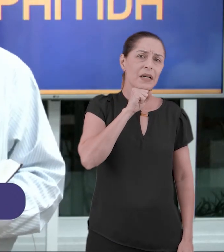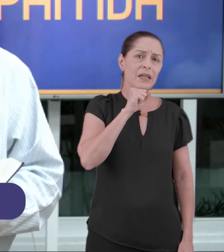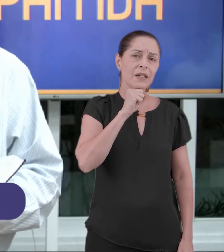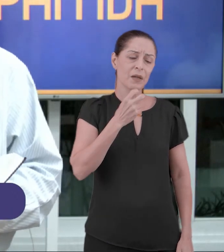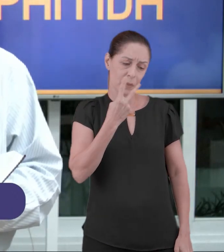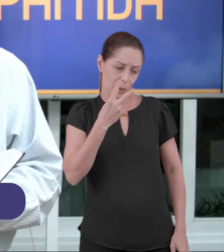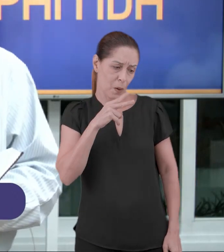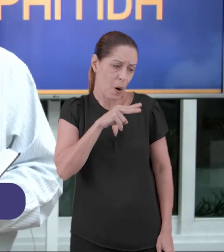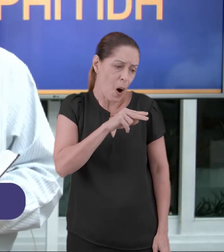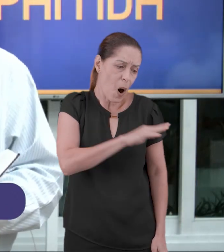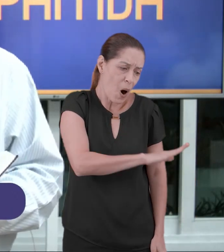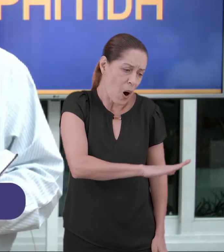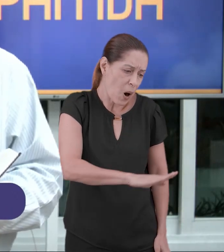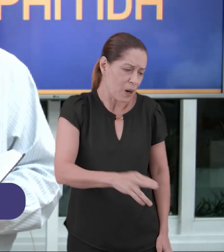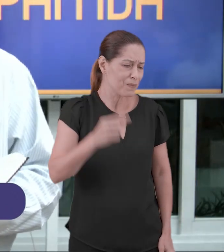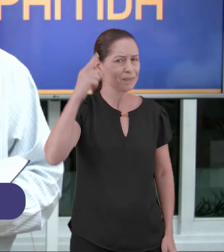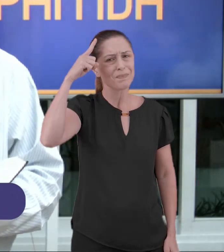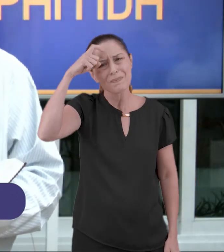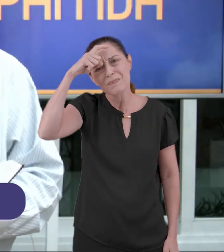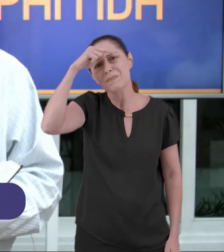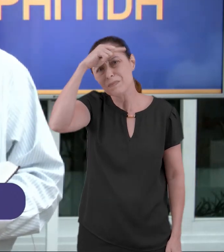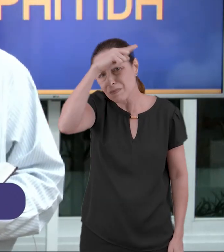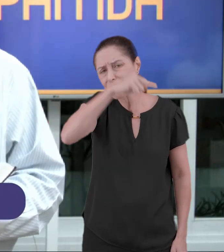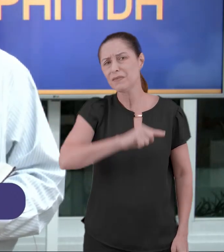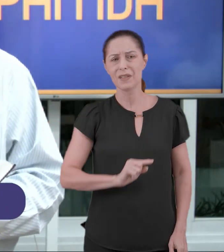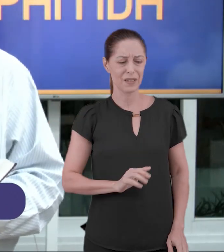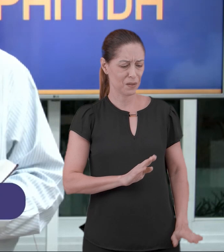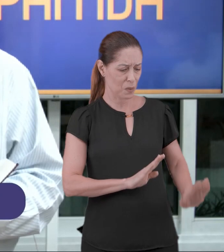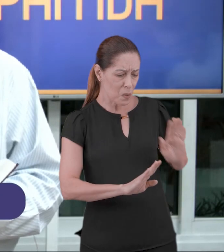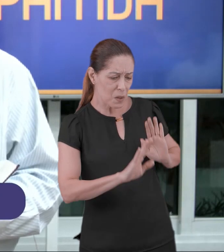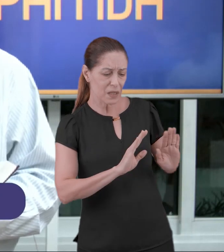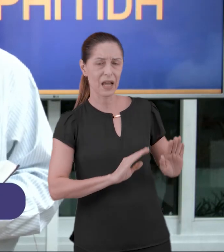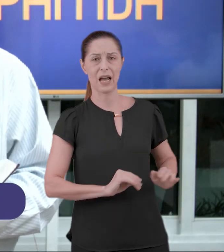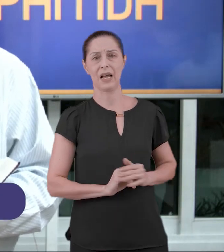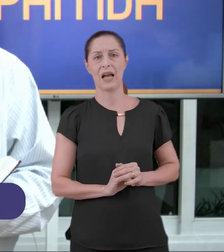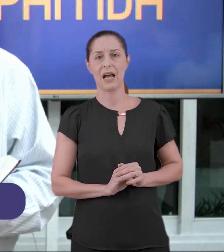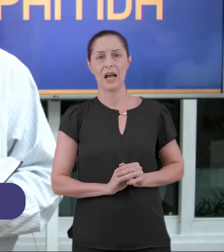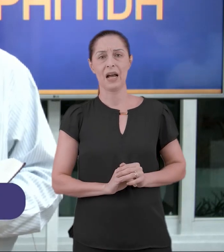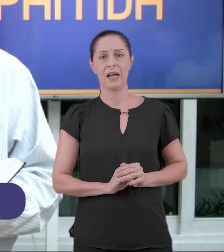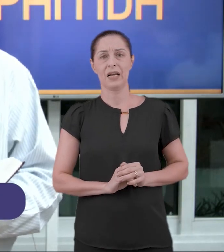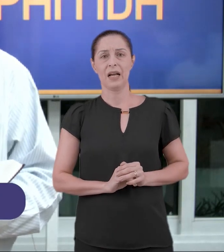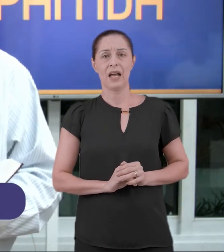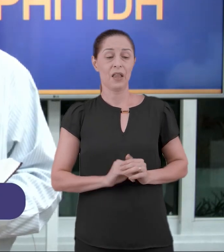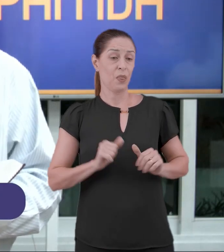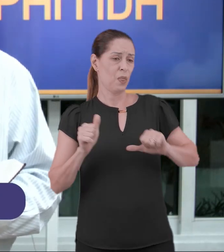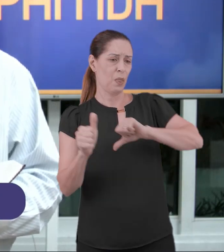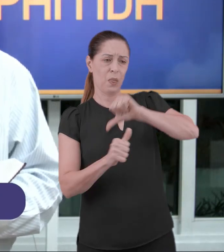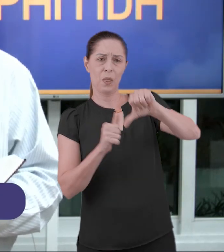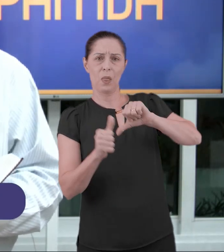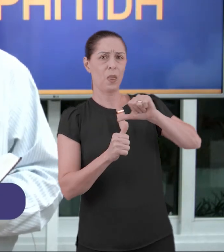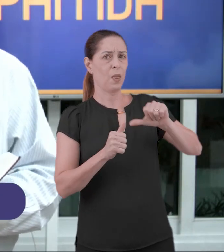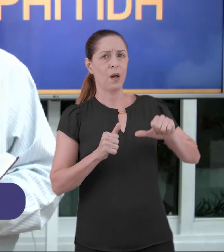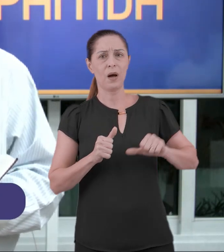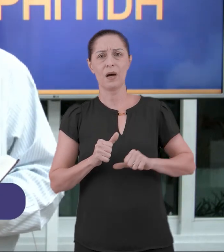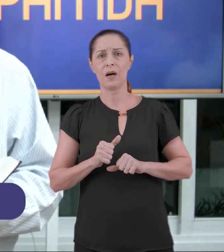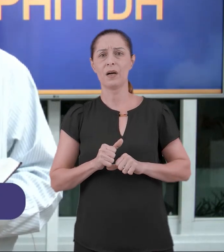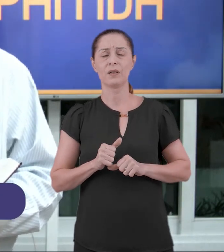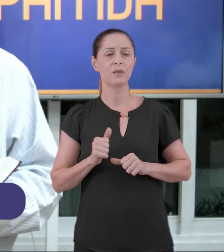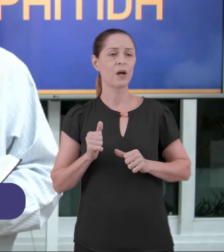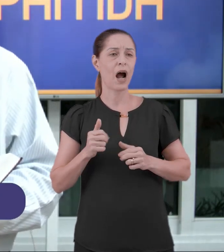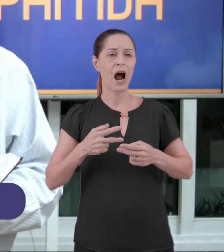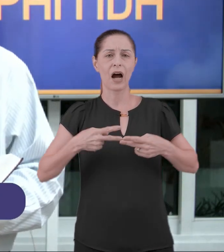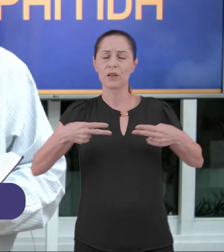quando se descobre que aquela criança ela é autista ou tem algum outro tipo de